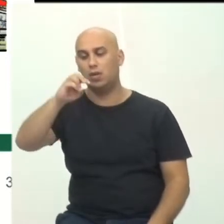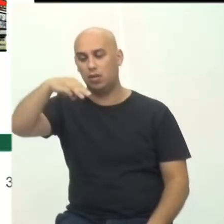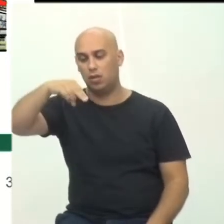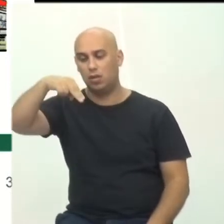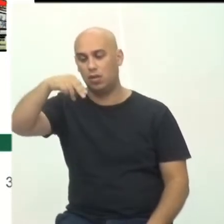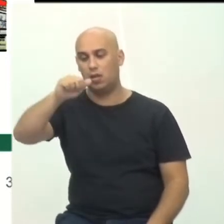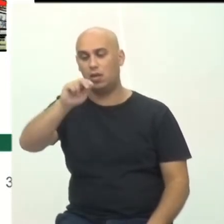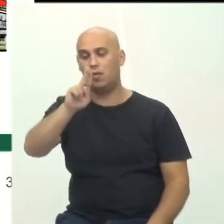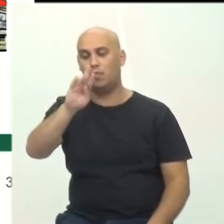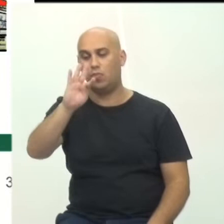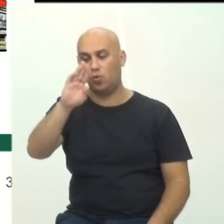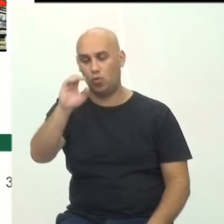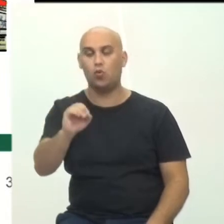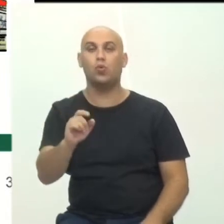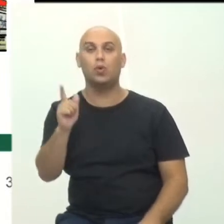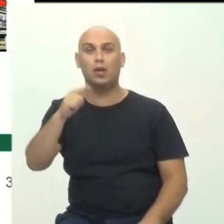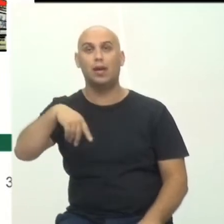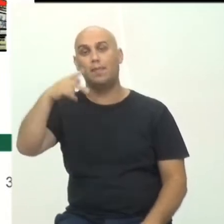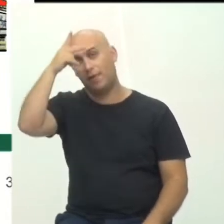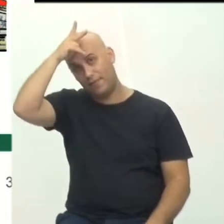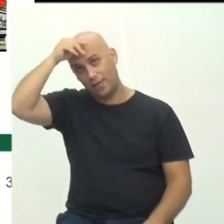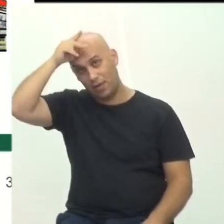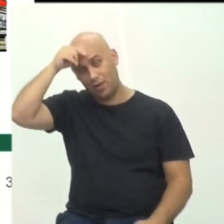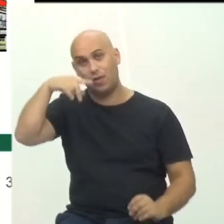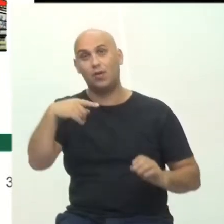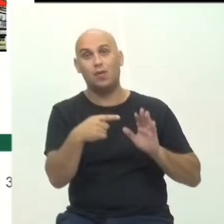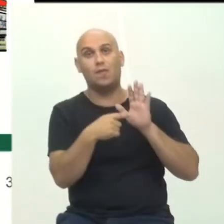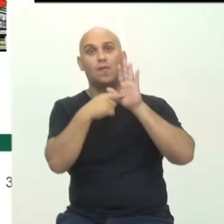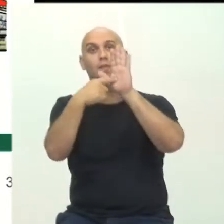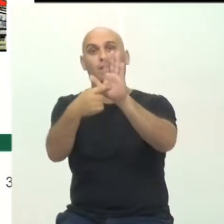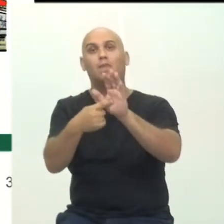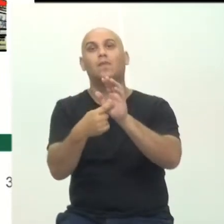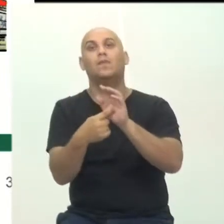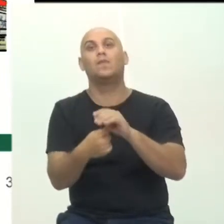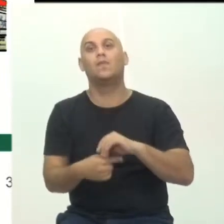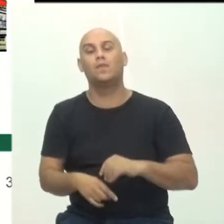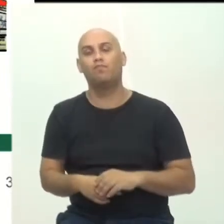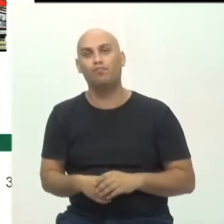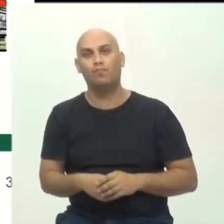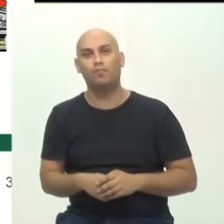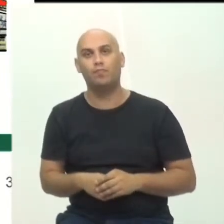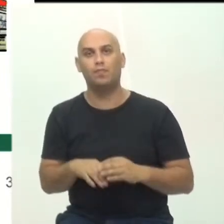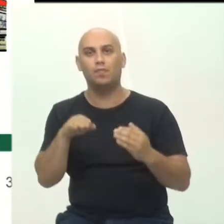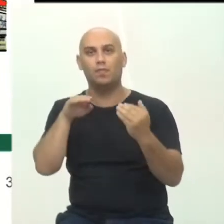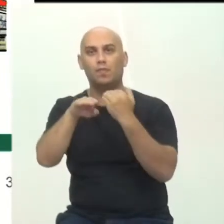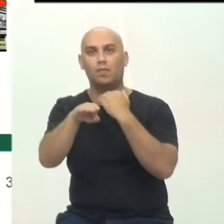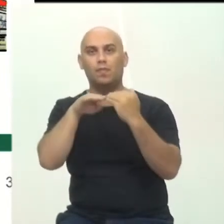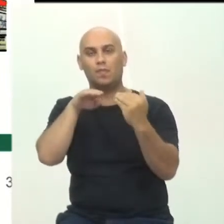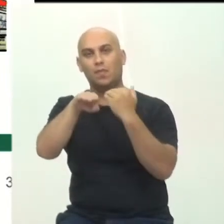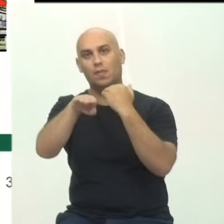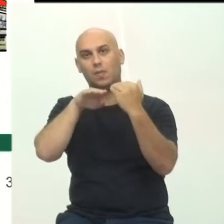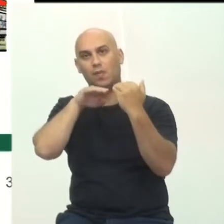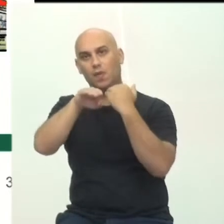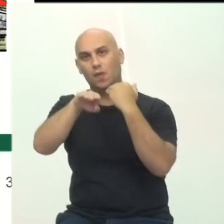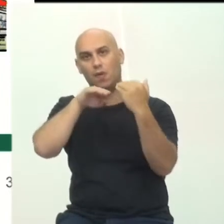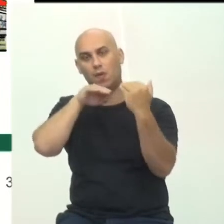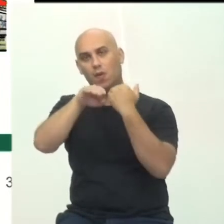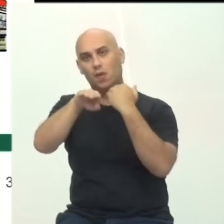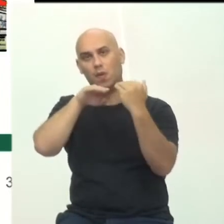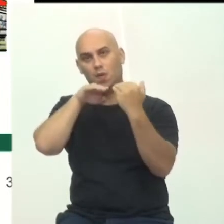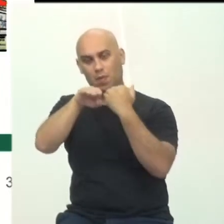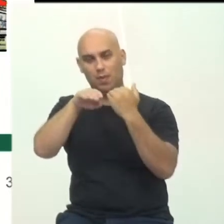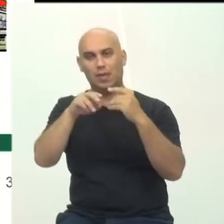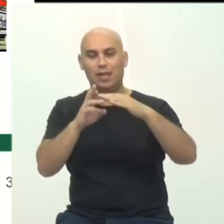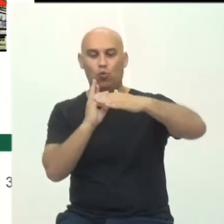que a prefeitura propôs, criando uma ciclovia na parte de cima do